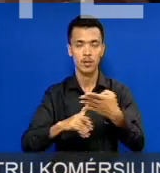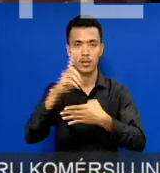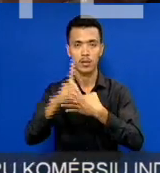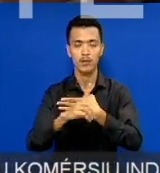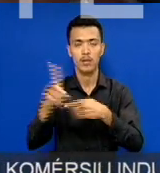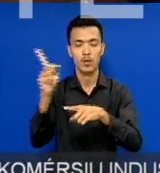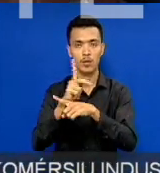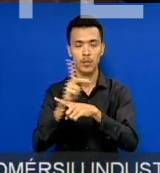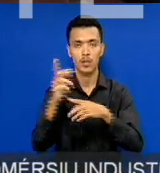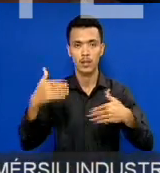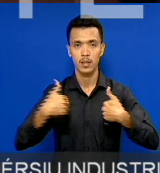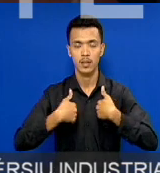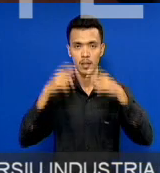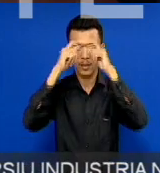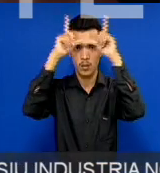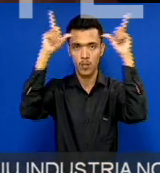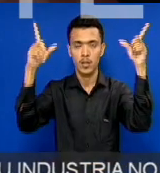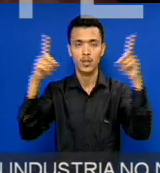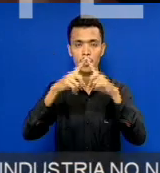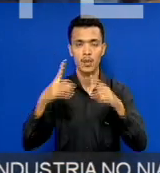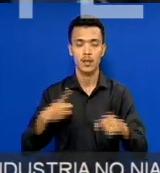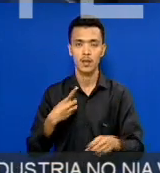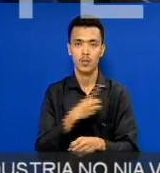comércio no indústria ih railaran ba deputado sira